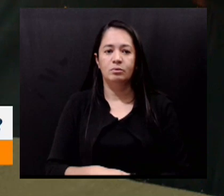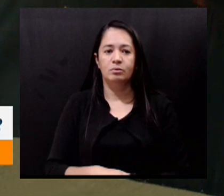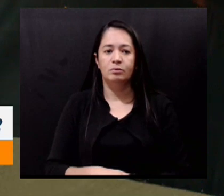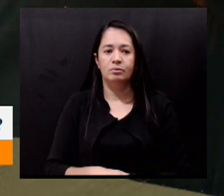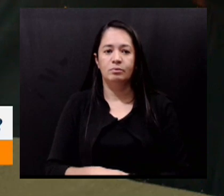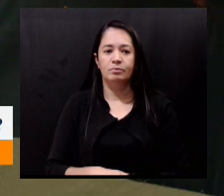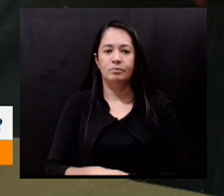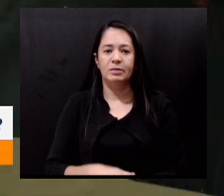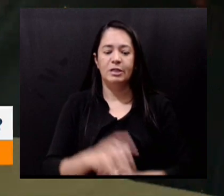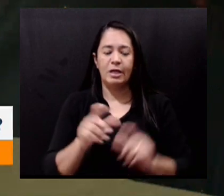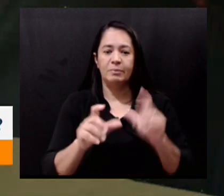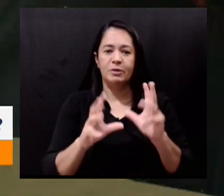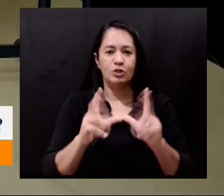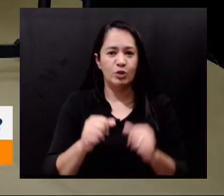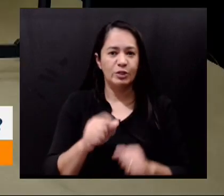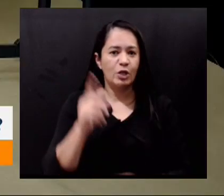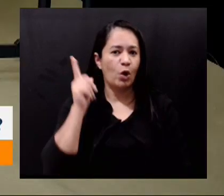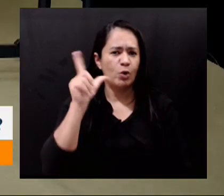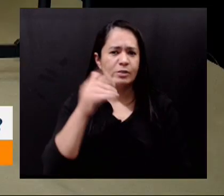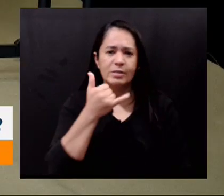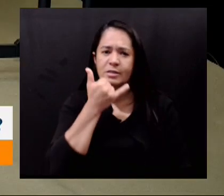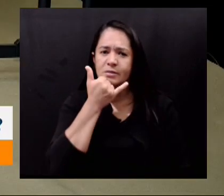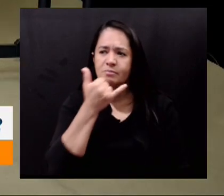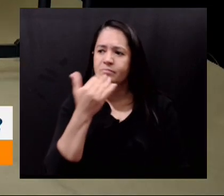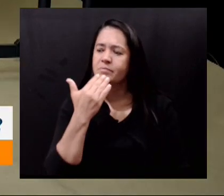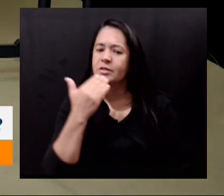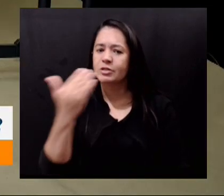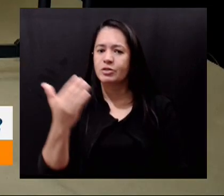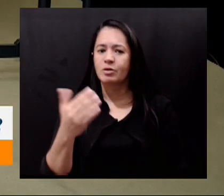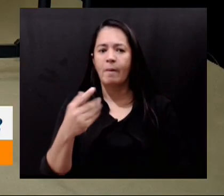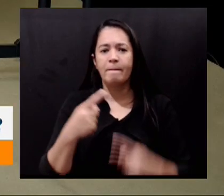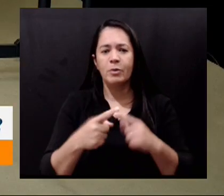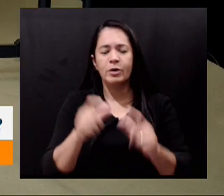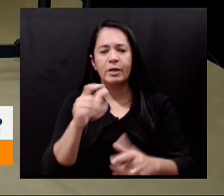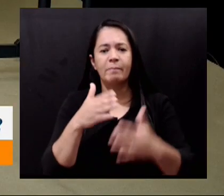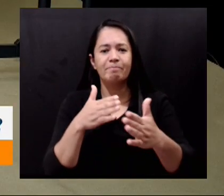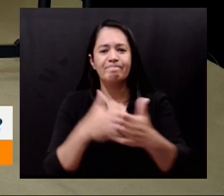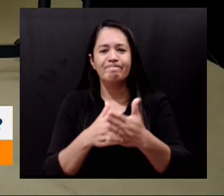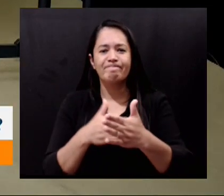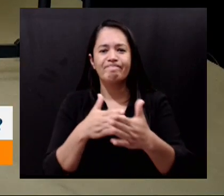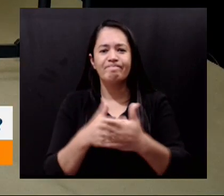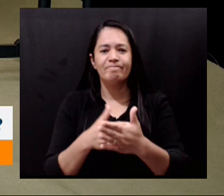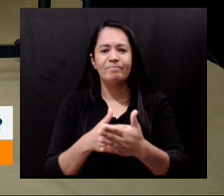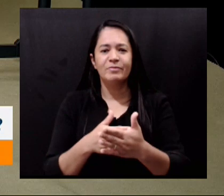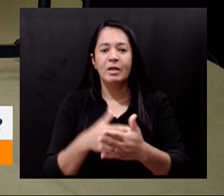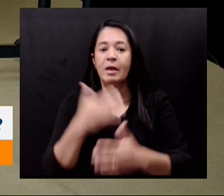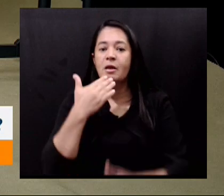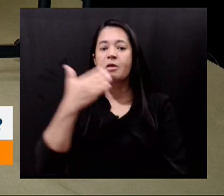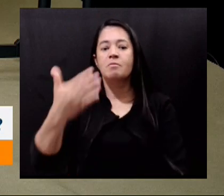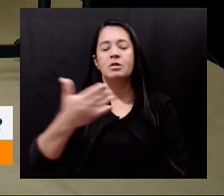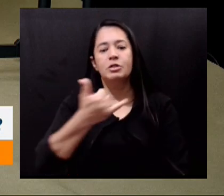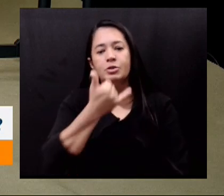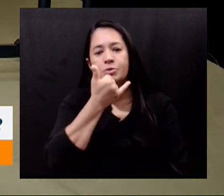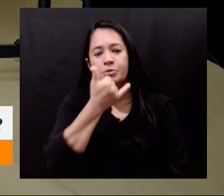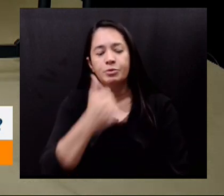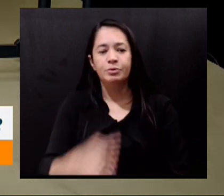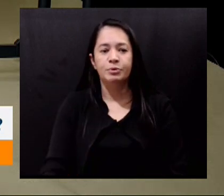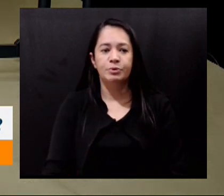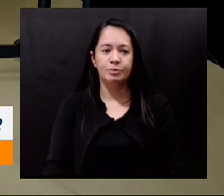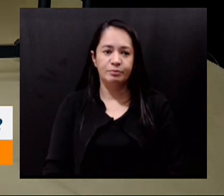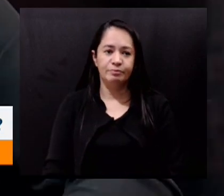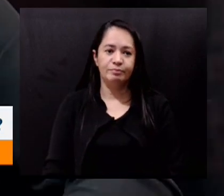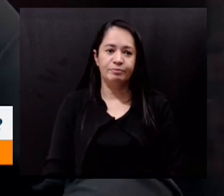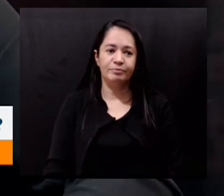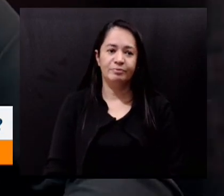que as pessoas têm esse bloqueio em pedir desculpa? É, pedir desculpa é um ato de